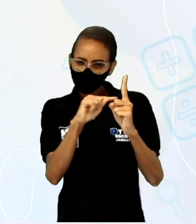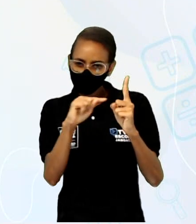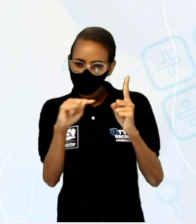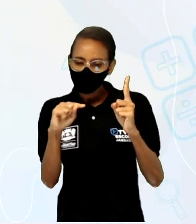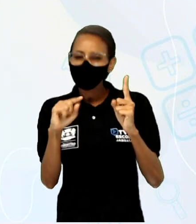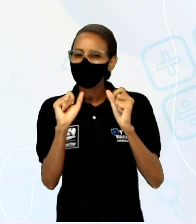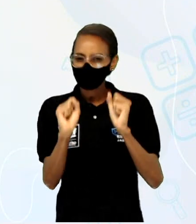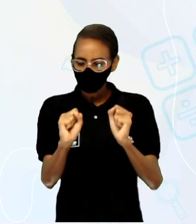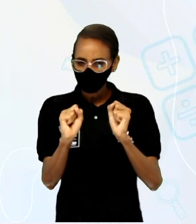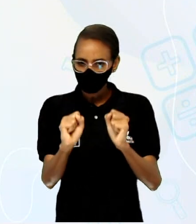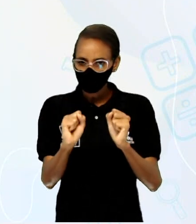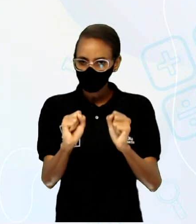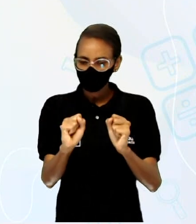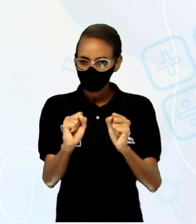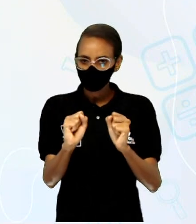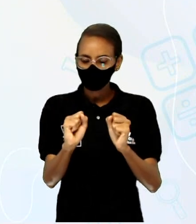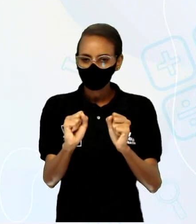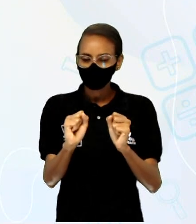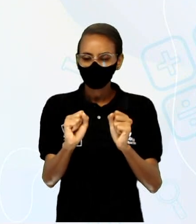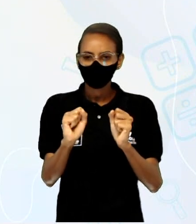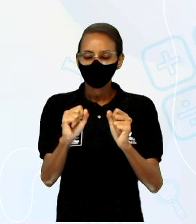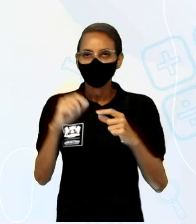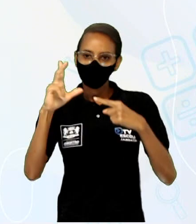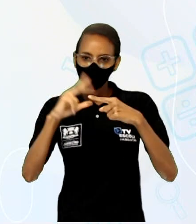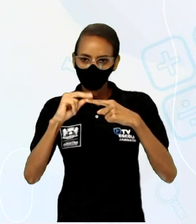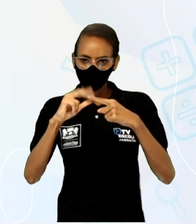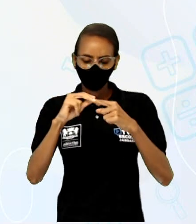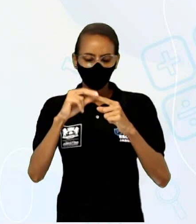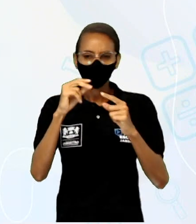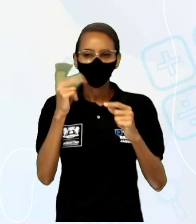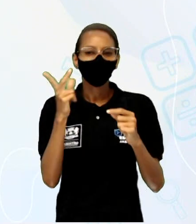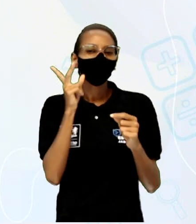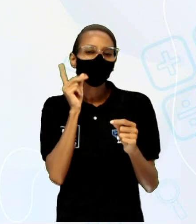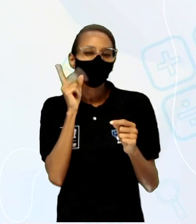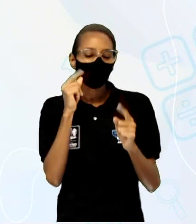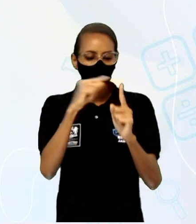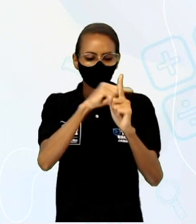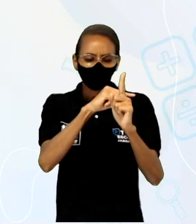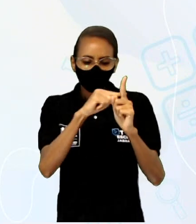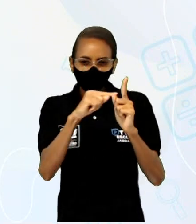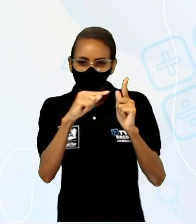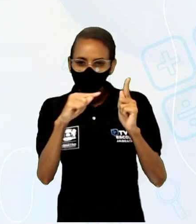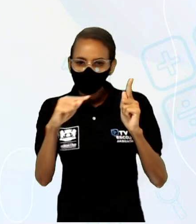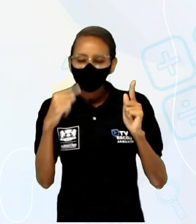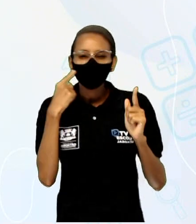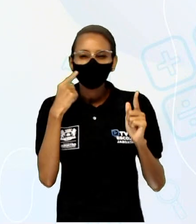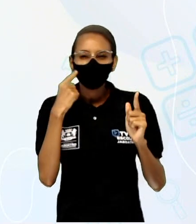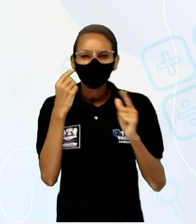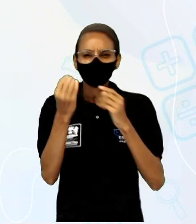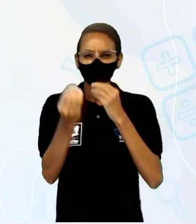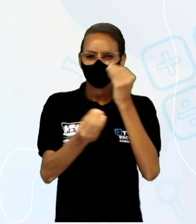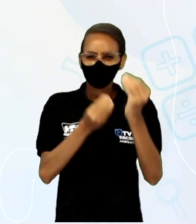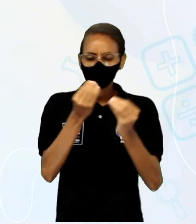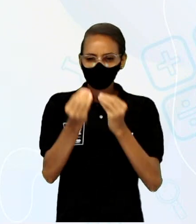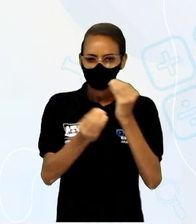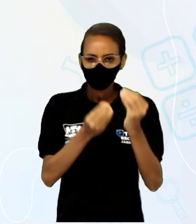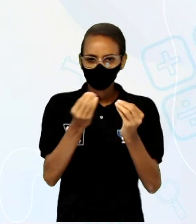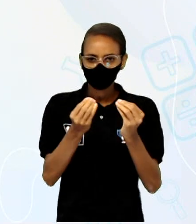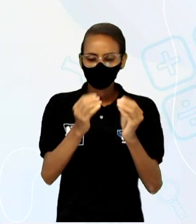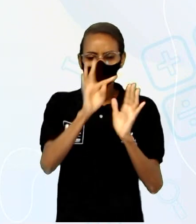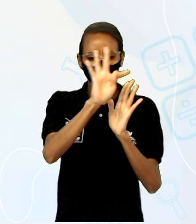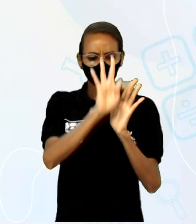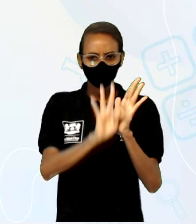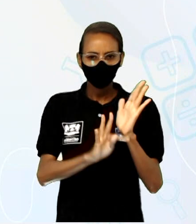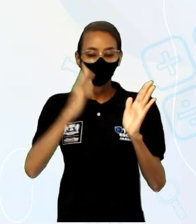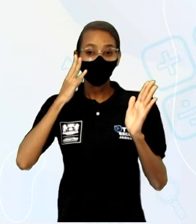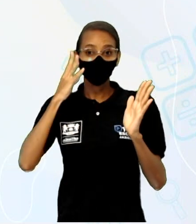nossa atenção. Passamos ali a caneta, não é? Se tiver só com lápis, mas tem que marcar o texto daquilo que chamar